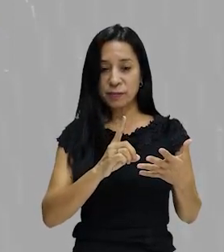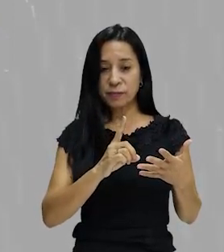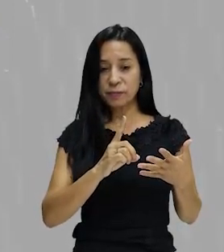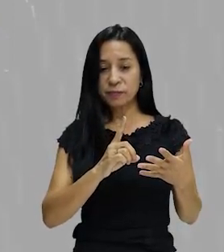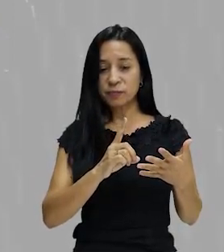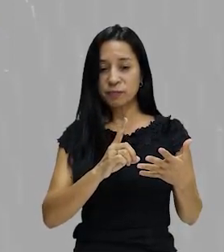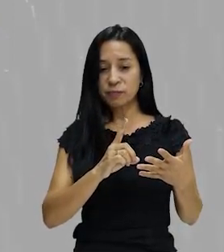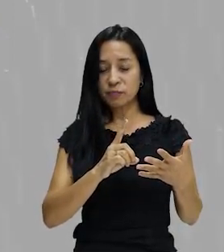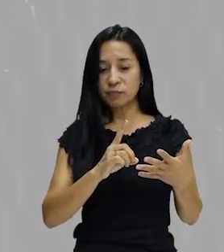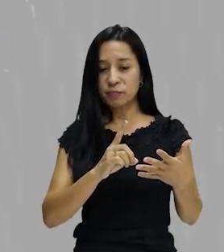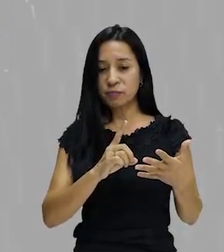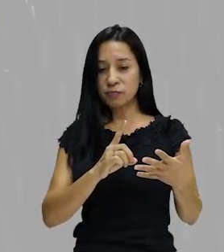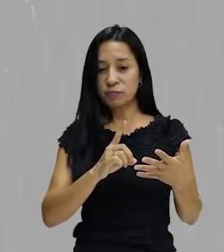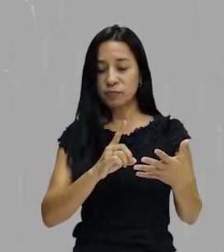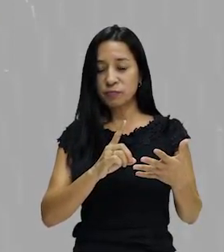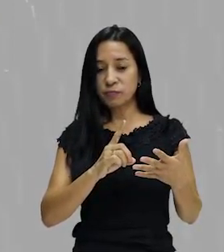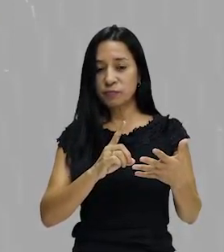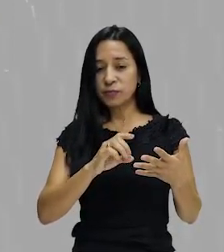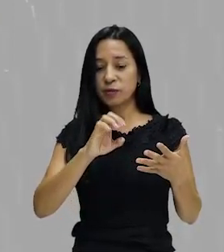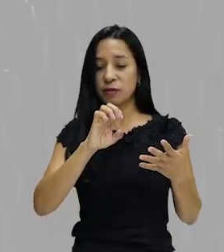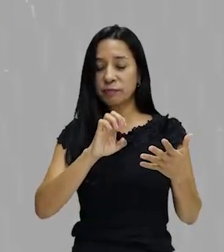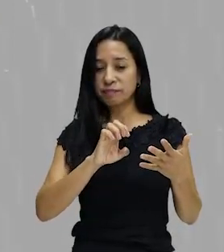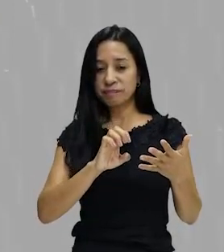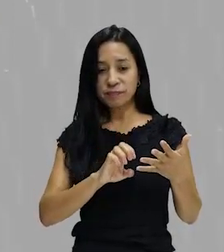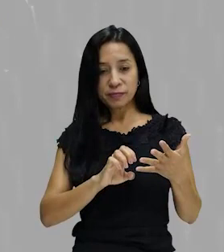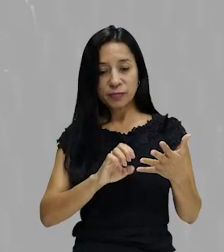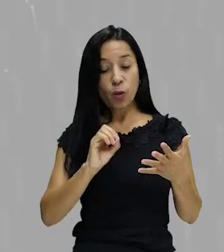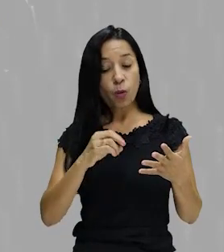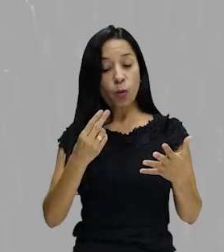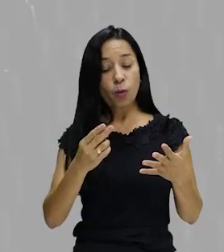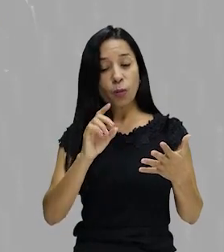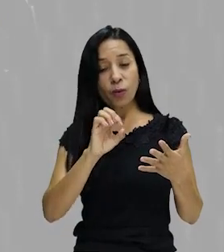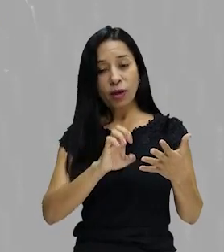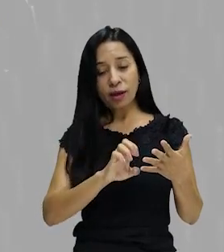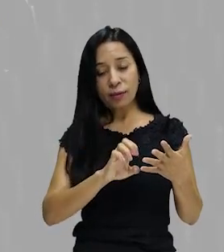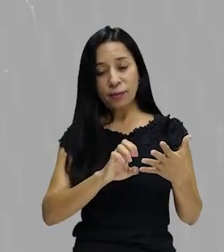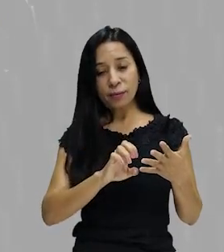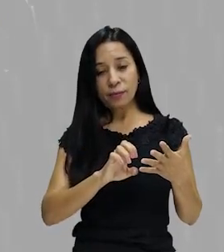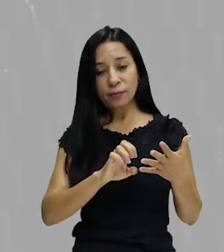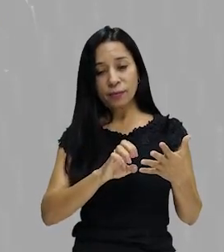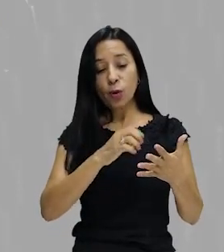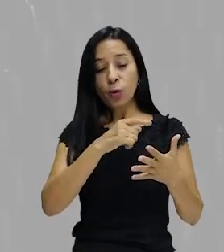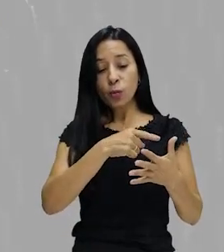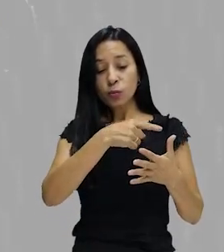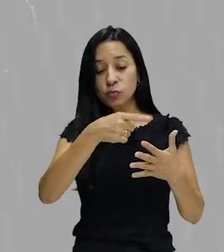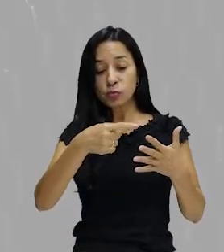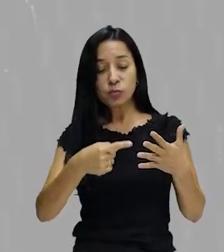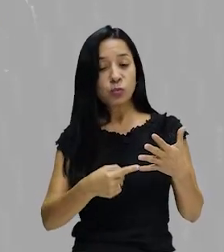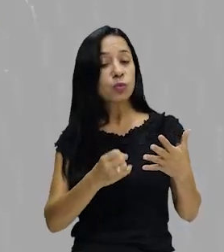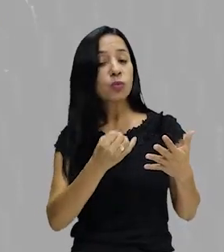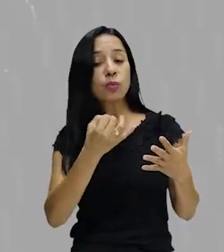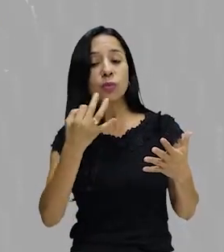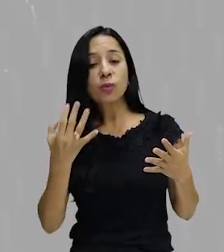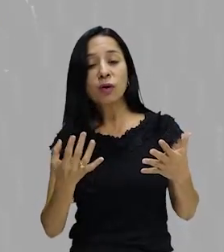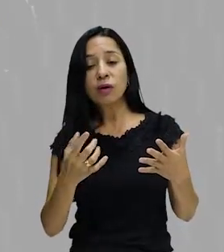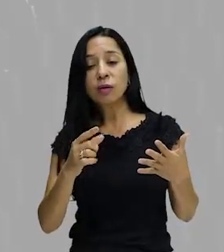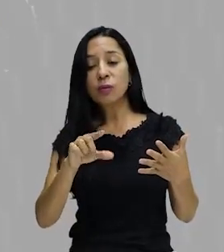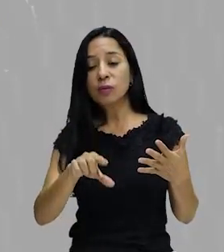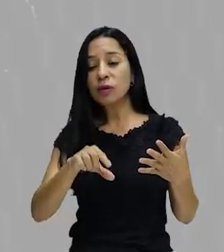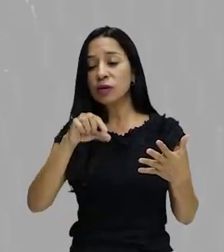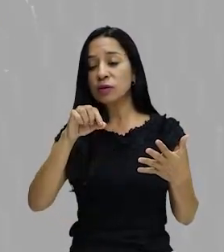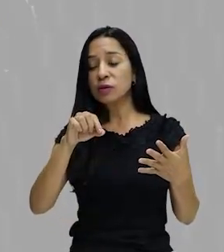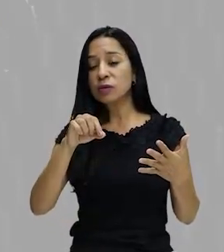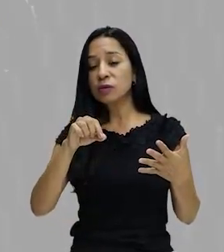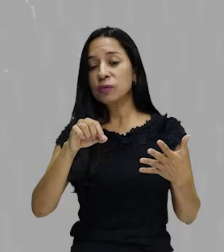D, uma usina hidrelétrica. Ou na letra E, uma tiradeira, né? Um estilingue. Aqui no Maranhão nós